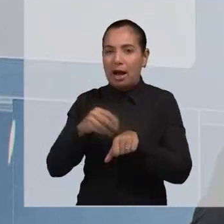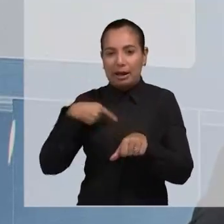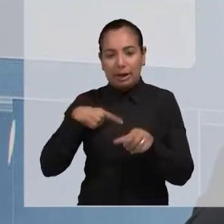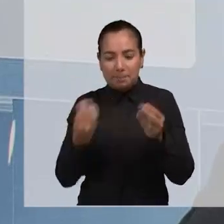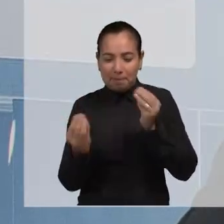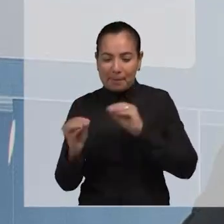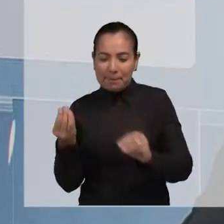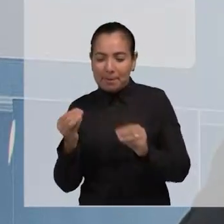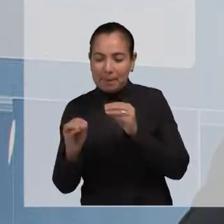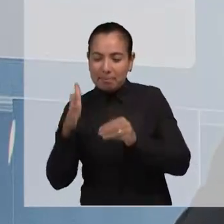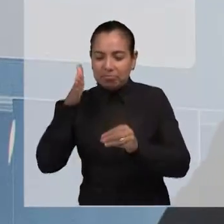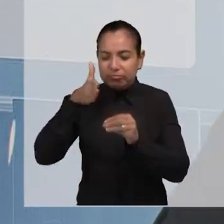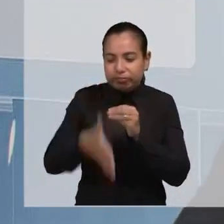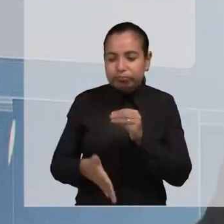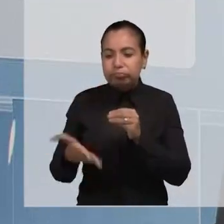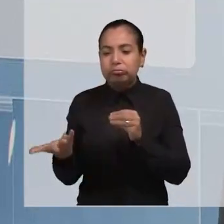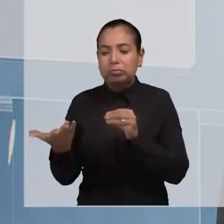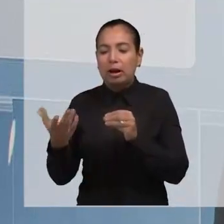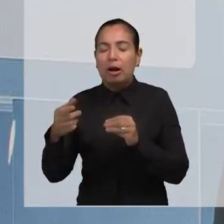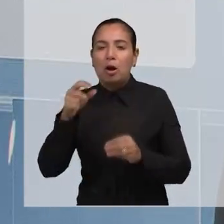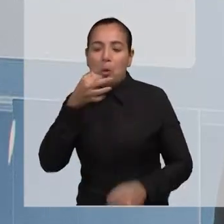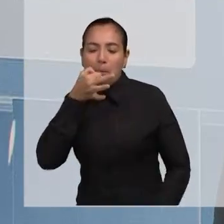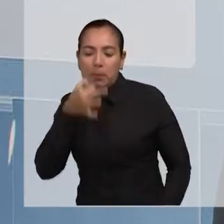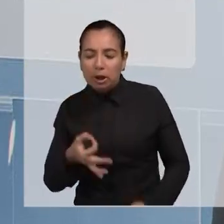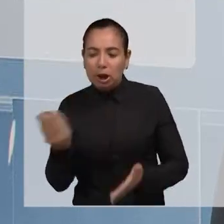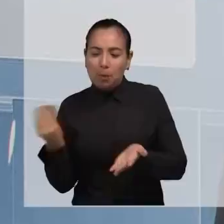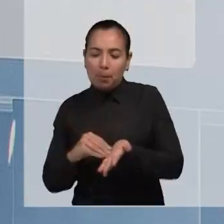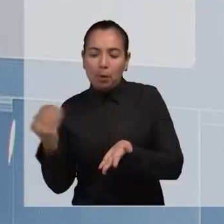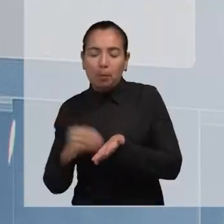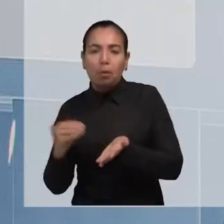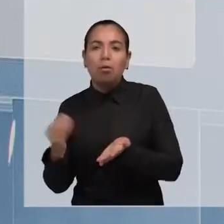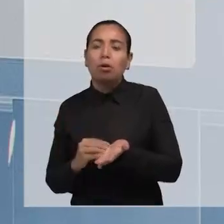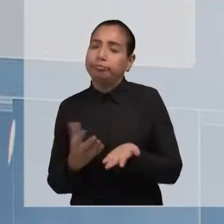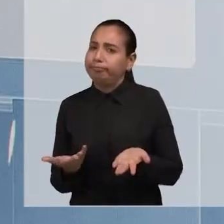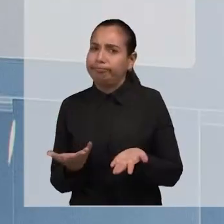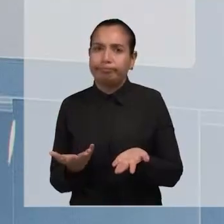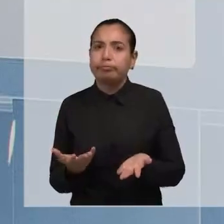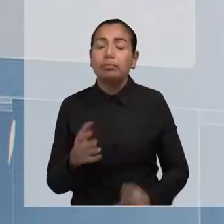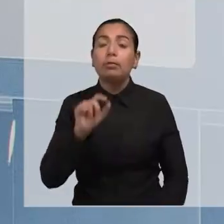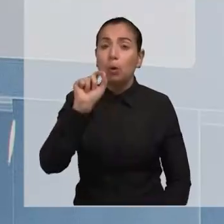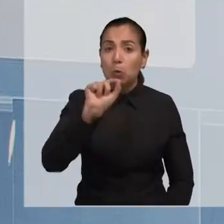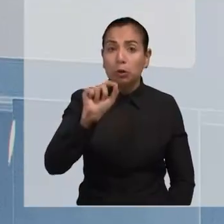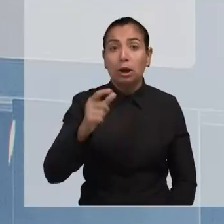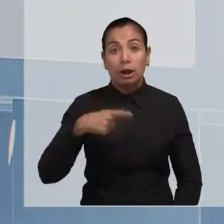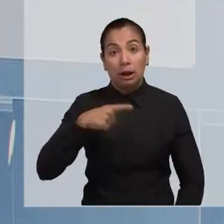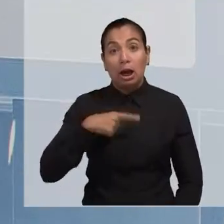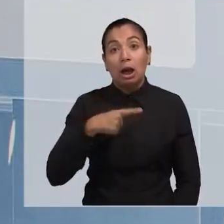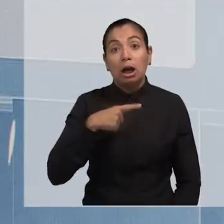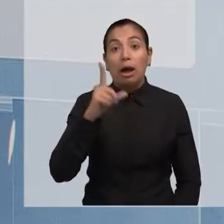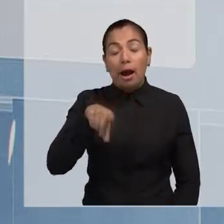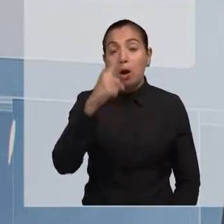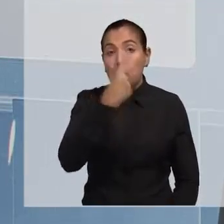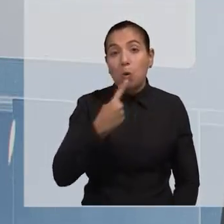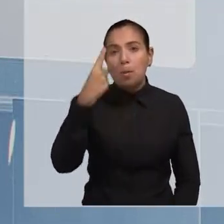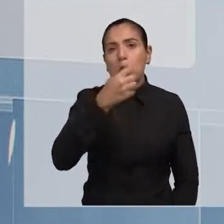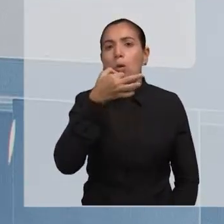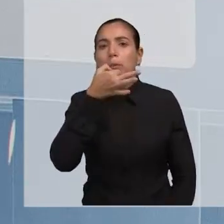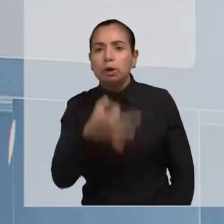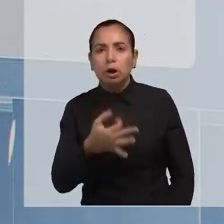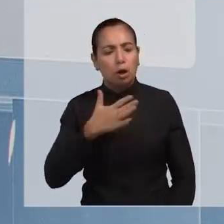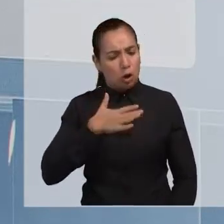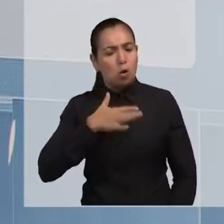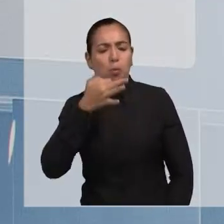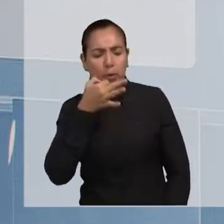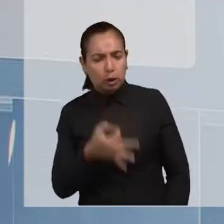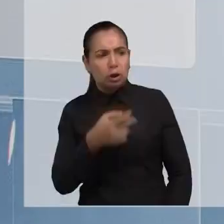querer dar uma conotação da sua opinião no fato. Aqui é um programa que é 1 hora de opiniões. Da minha opinião, da opinião